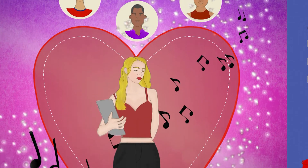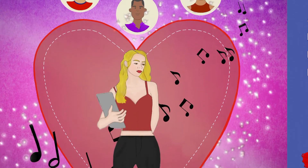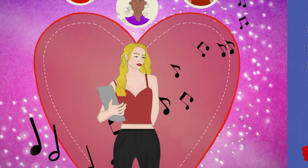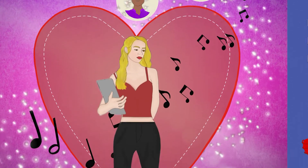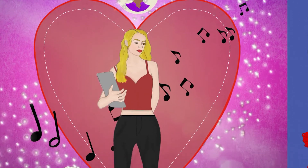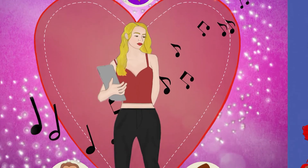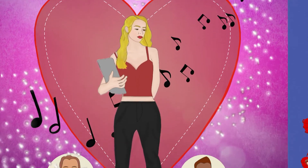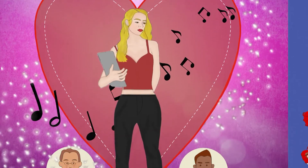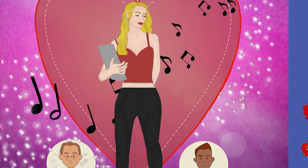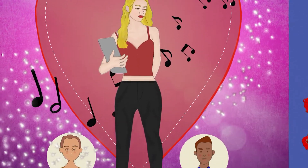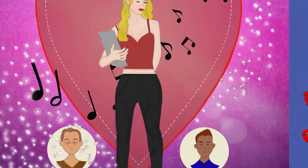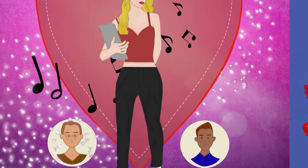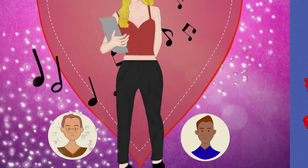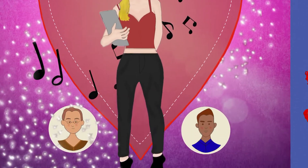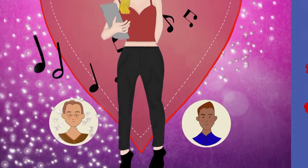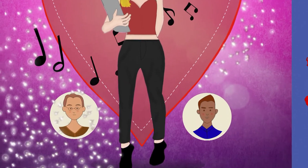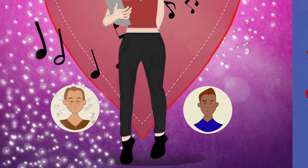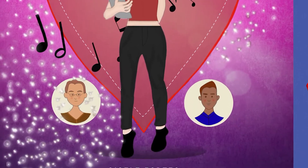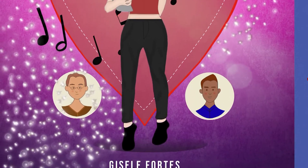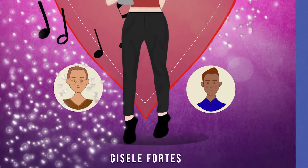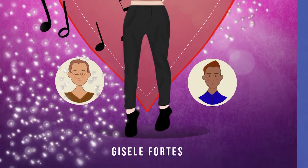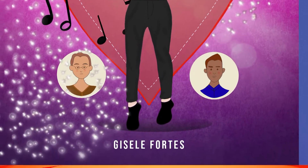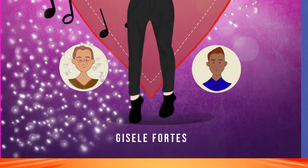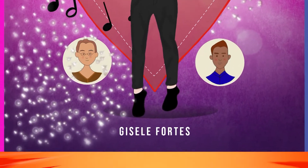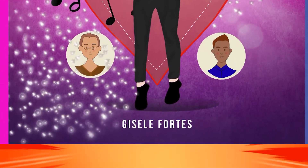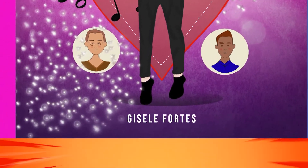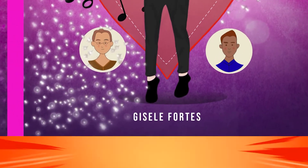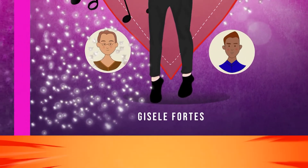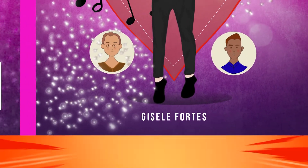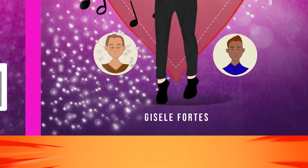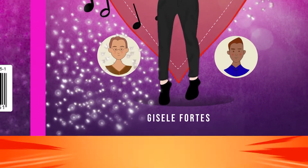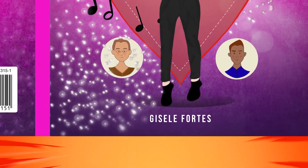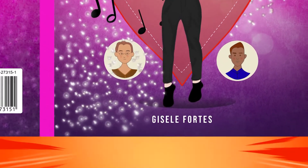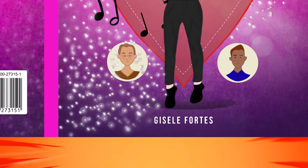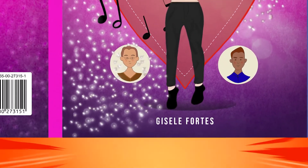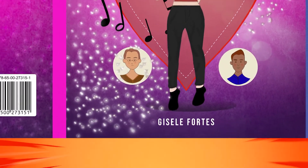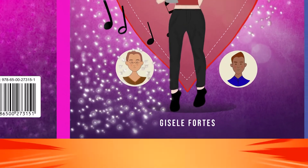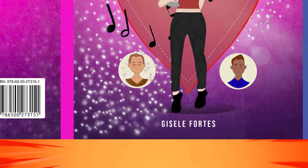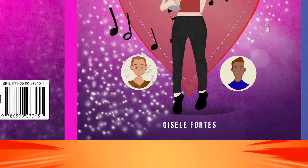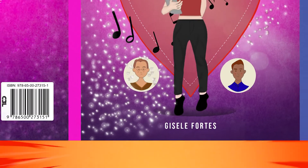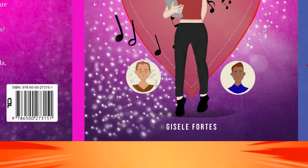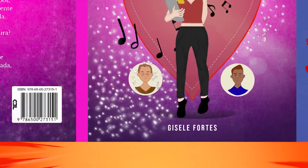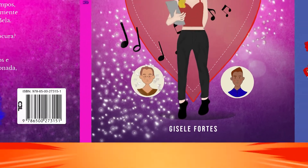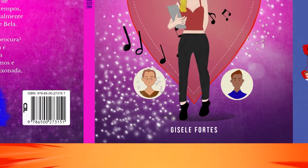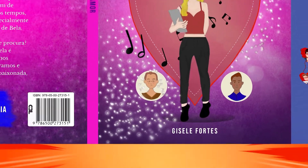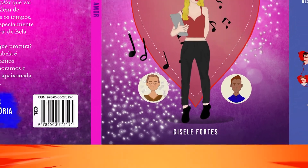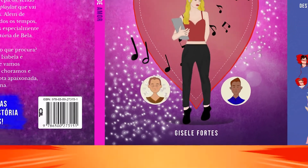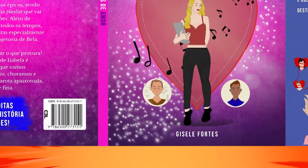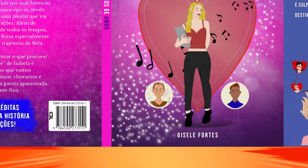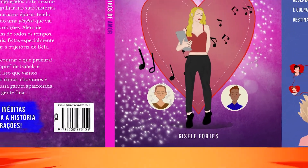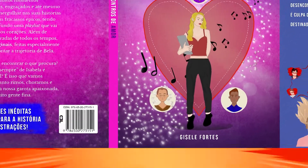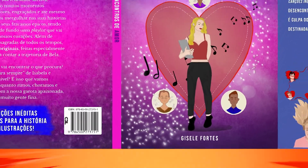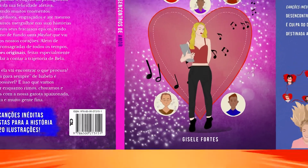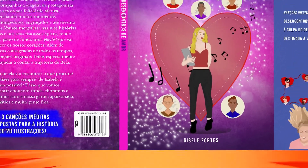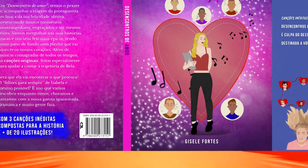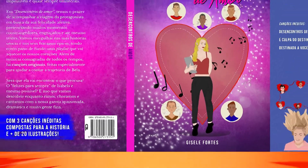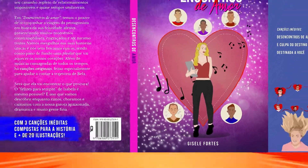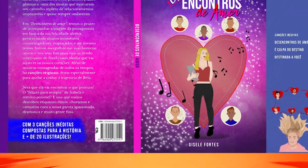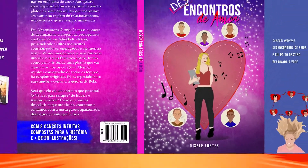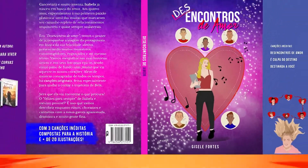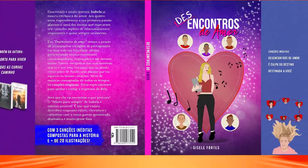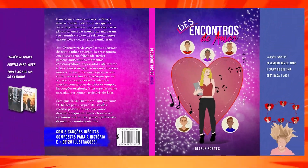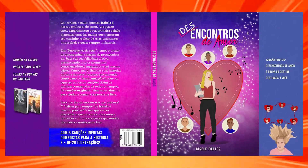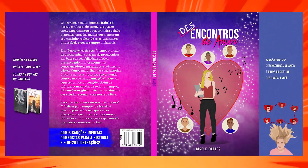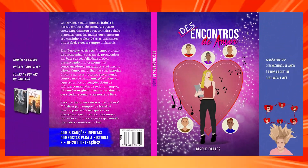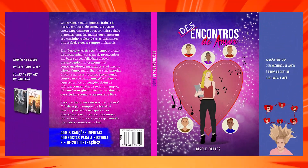eu acho que a própria pegada do livro já vai ser bem bacana. Ele vai se chamar Mesmo Depois do Fim. E ele vai ter uma